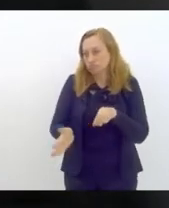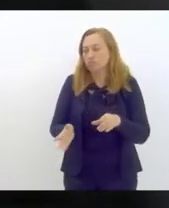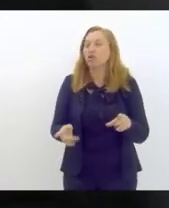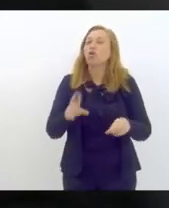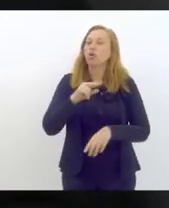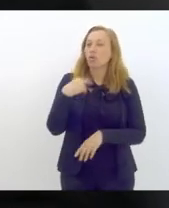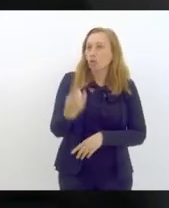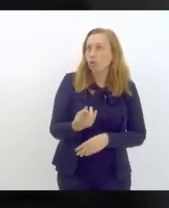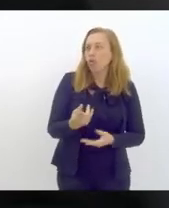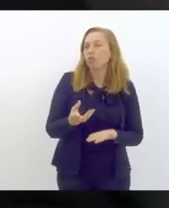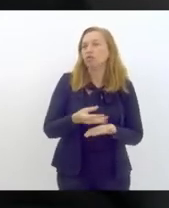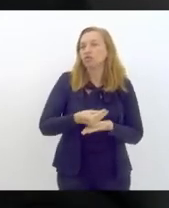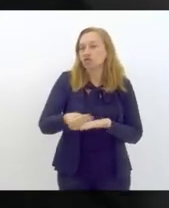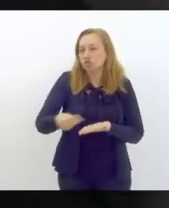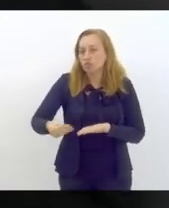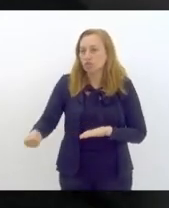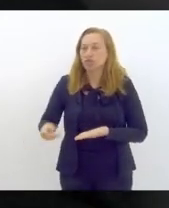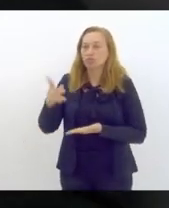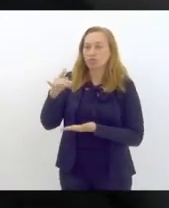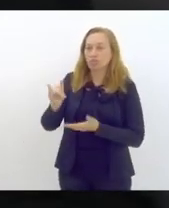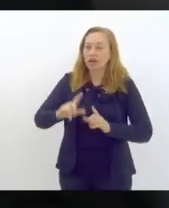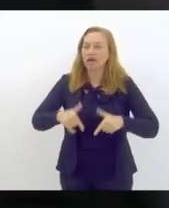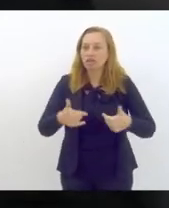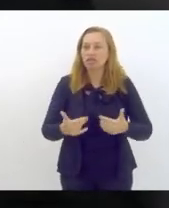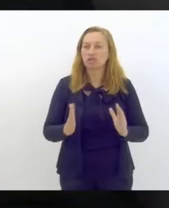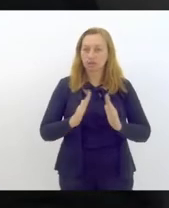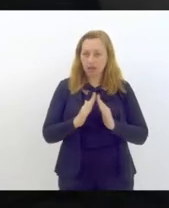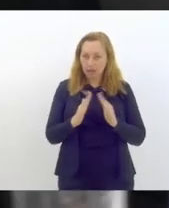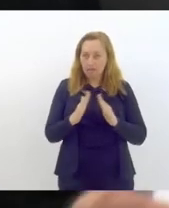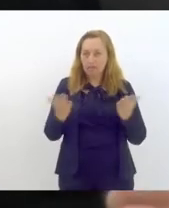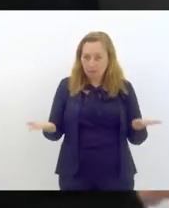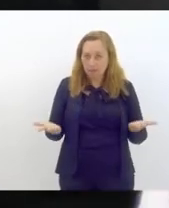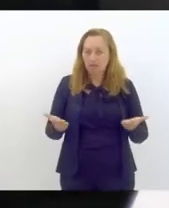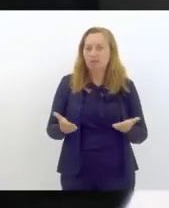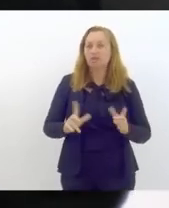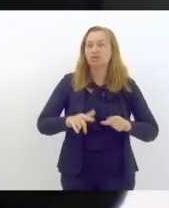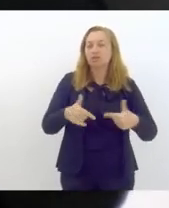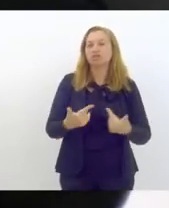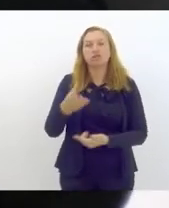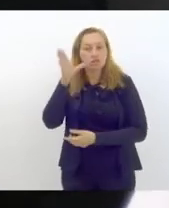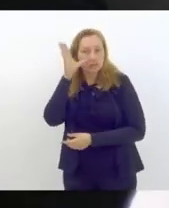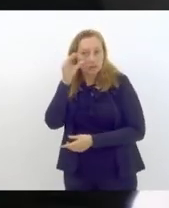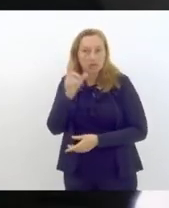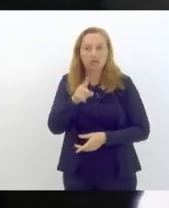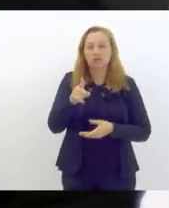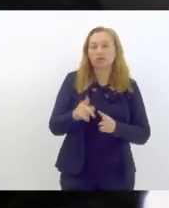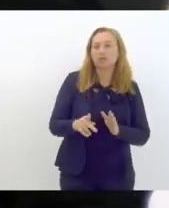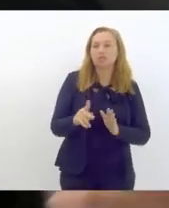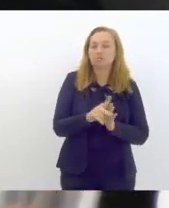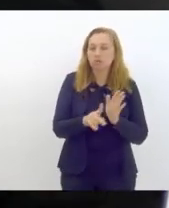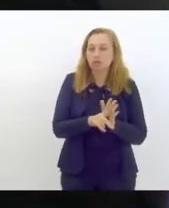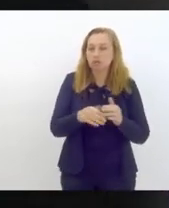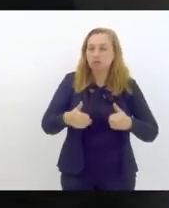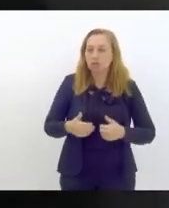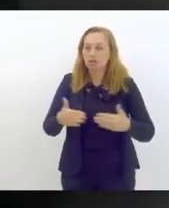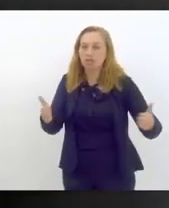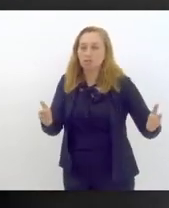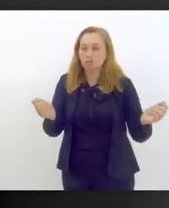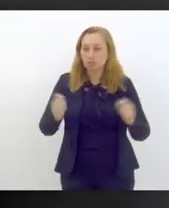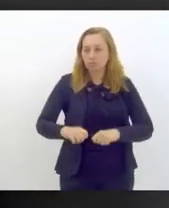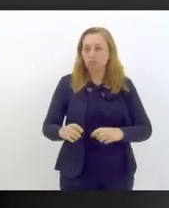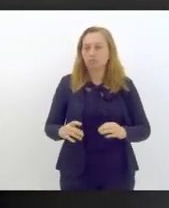também distribuir isso com os pais, fazer ação em casa. De qualquer maneira, são atuações muito interessantes e esse projeto abre oportunidades legais para